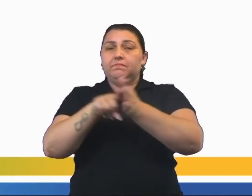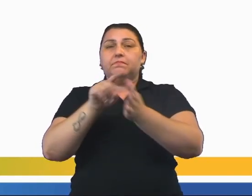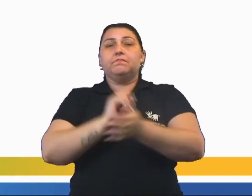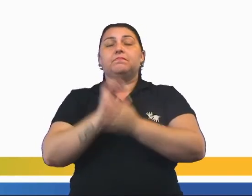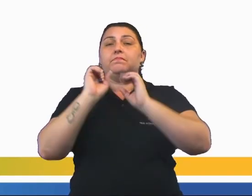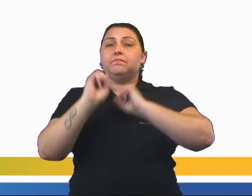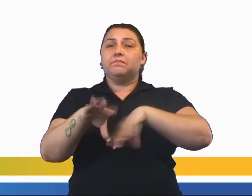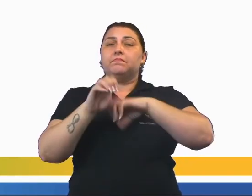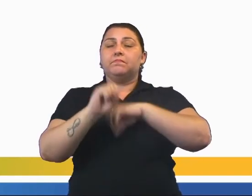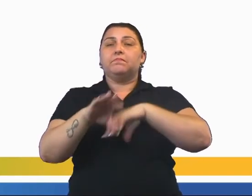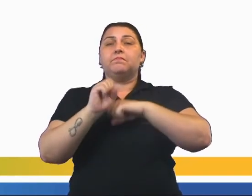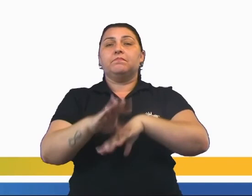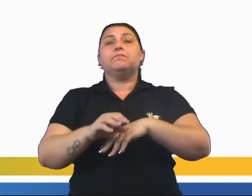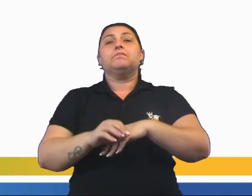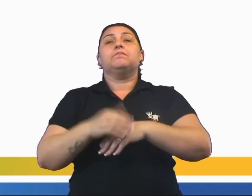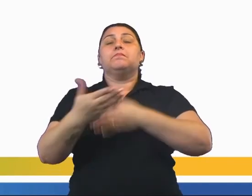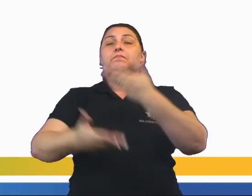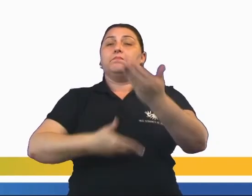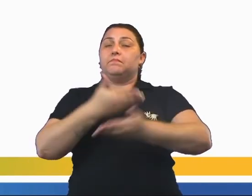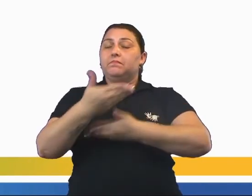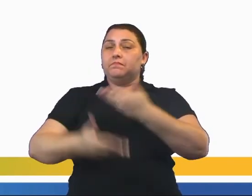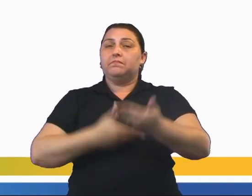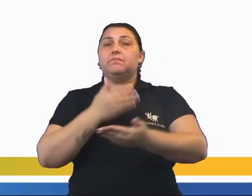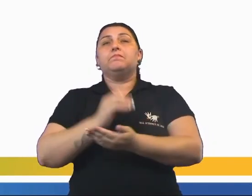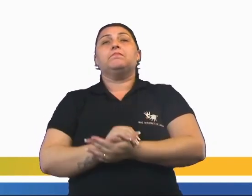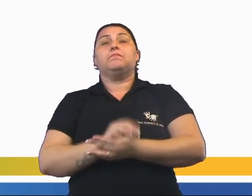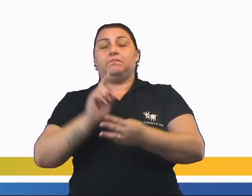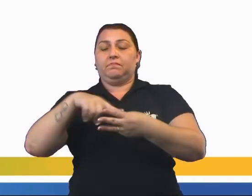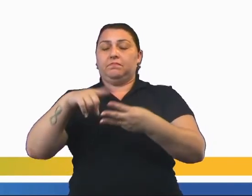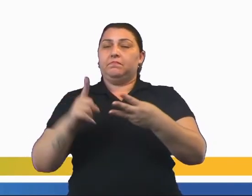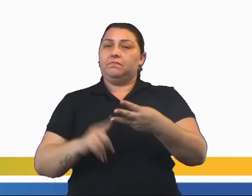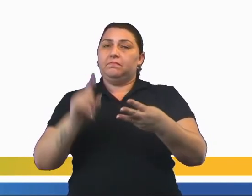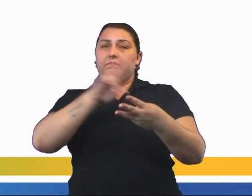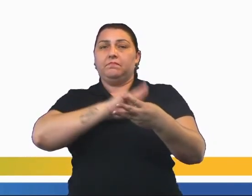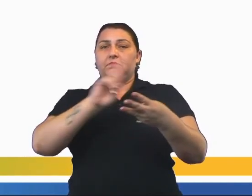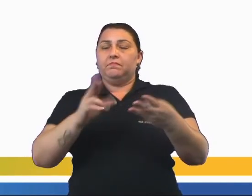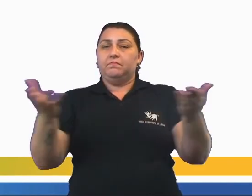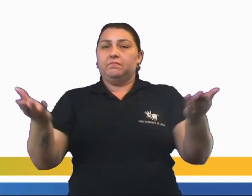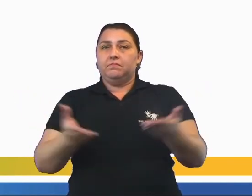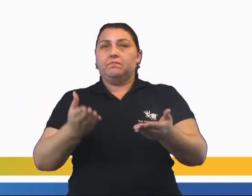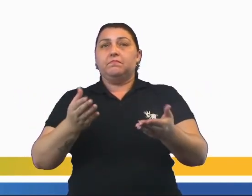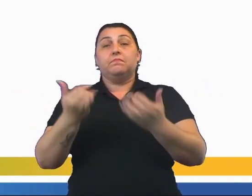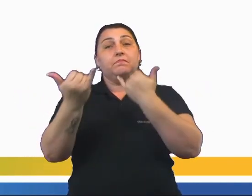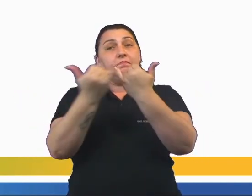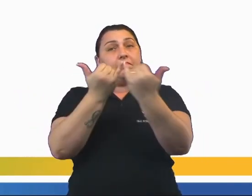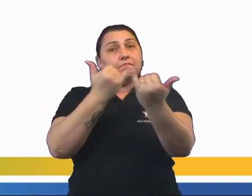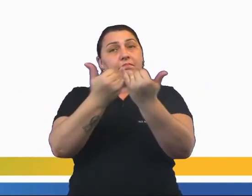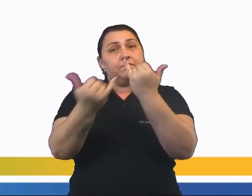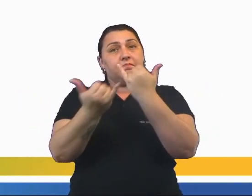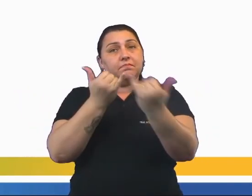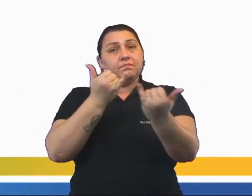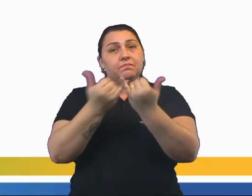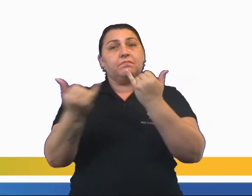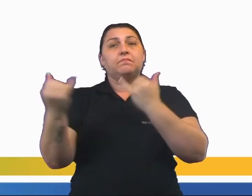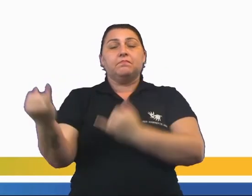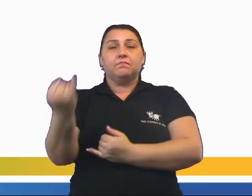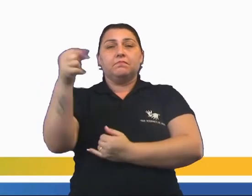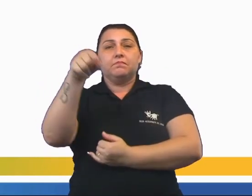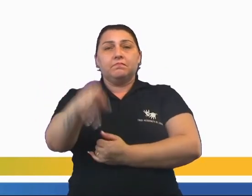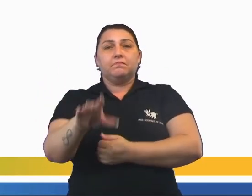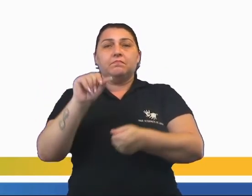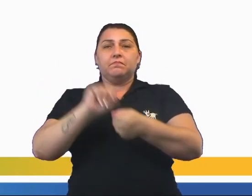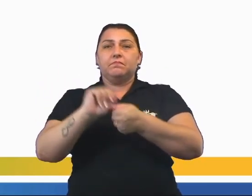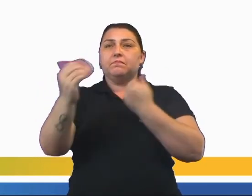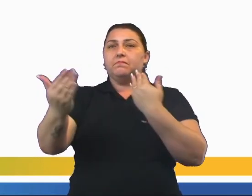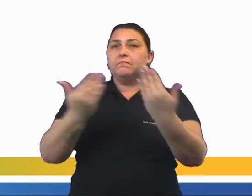sobre ensinamentos, fundamentos relacionados a elas. Agora você vai ver as semelhanças. É muito interessante você fazer